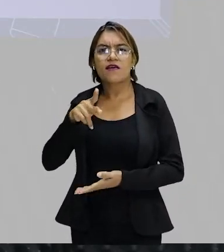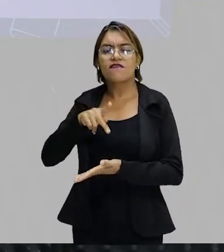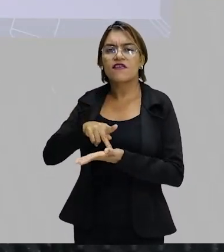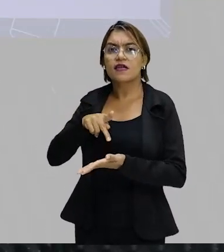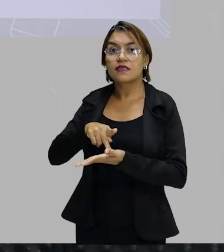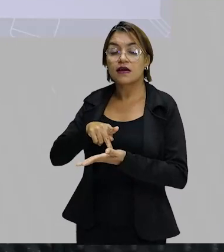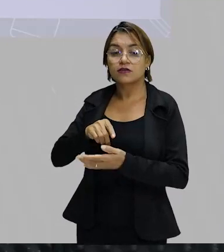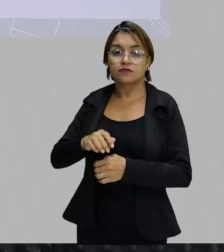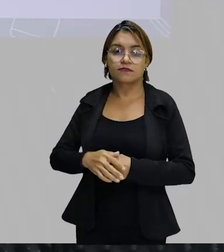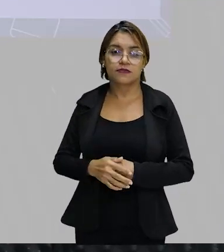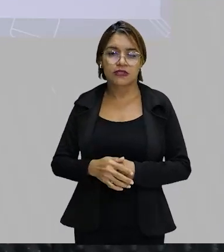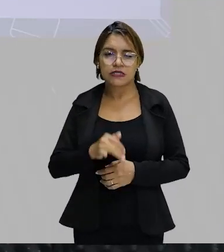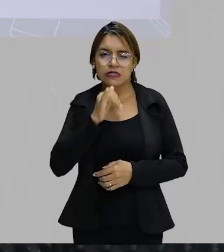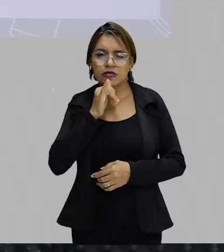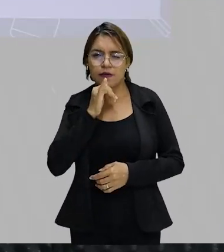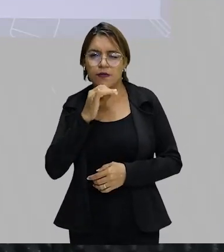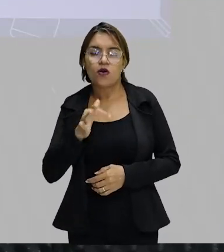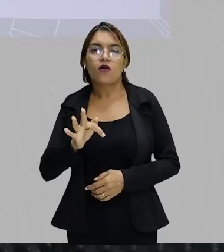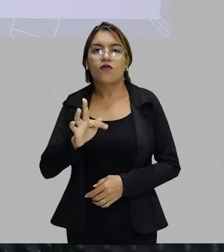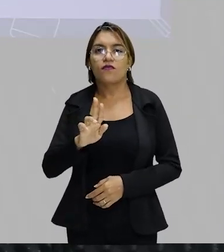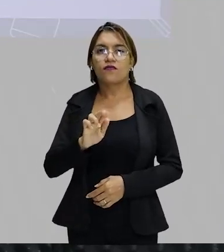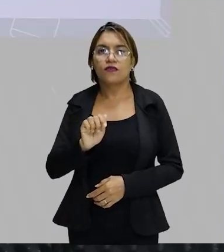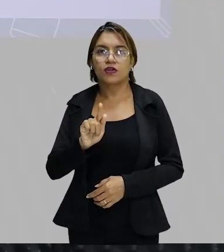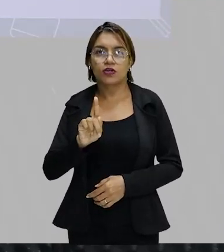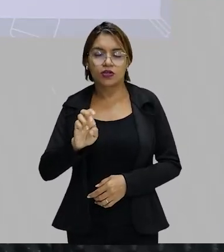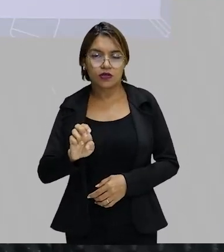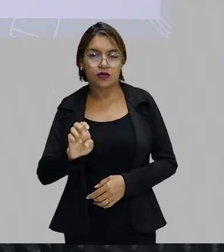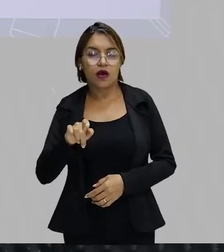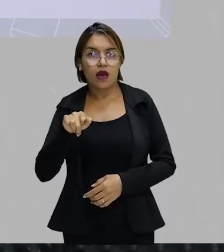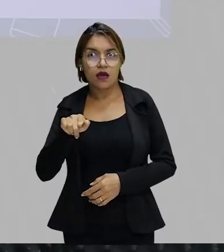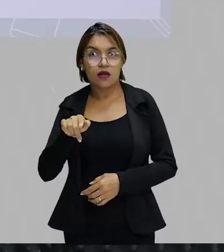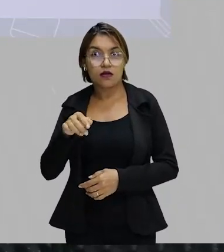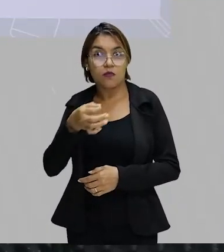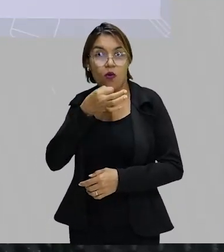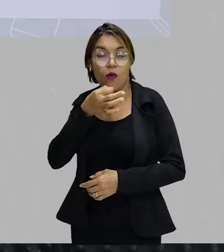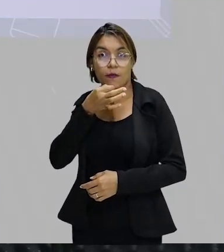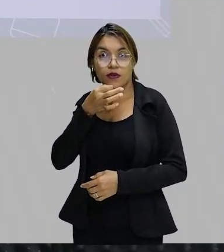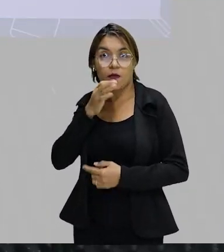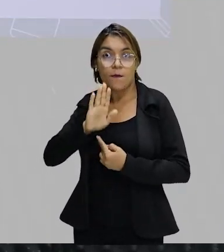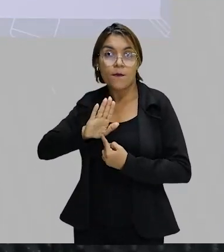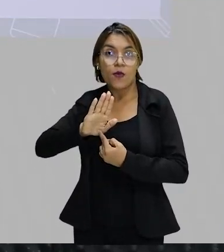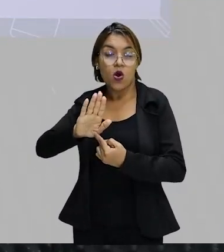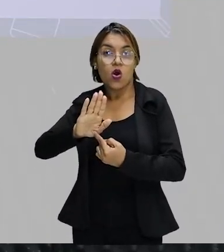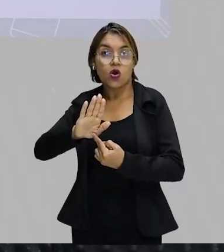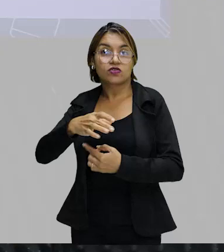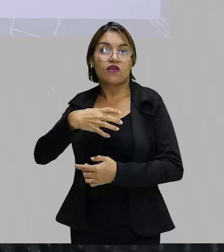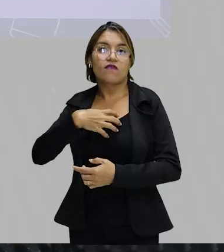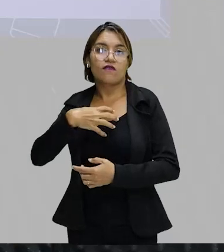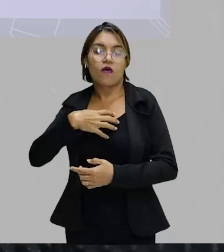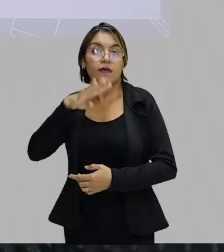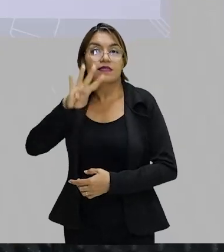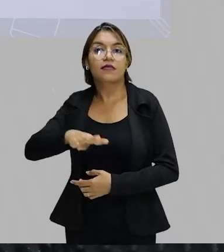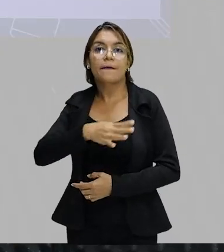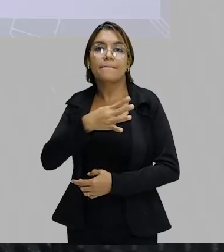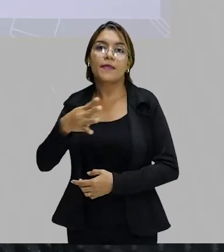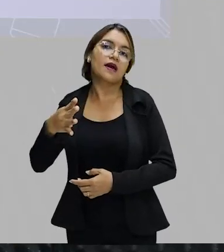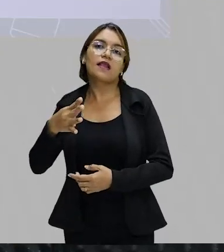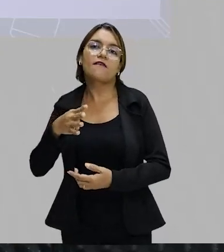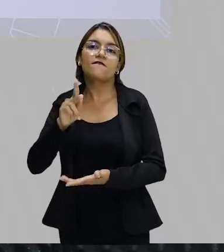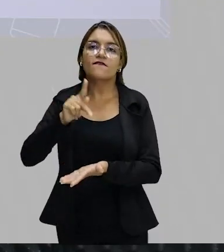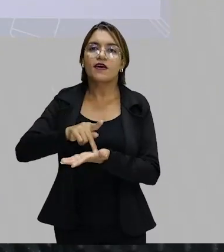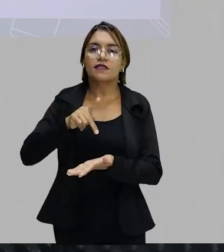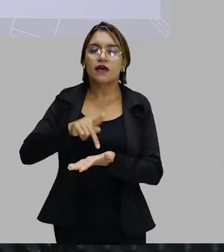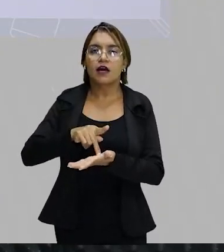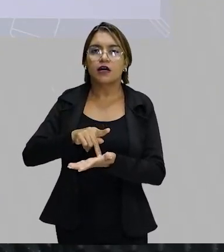Frege, por exemplo, a partir dos valores de verdade e falsidade, traz para a gente uma forma brilhante a tabela de verdade. Okay?